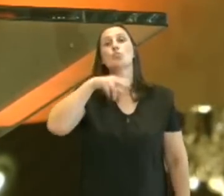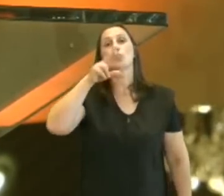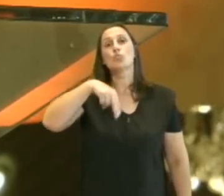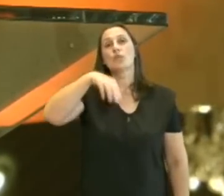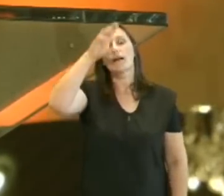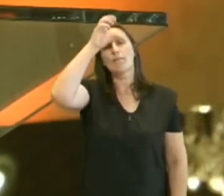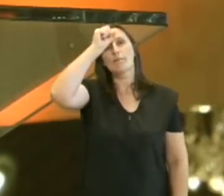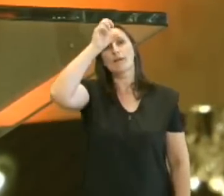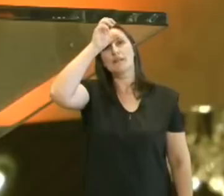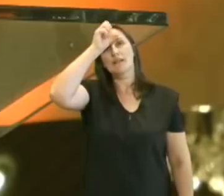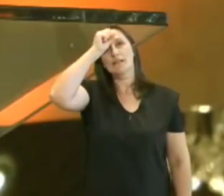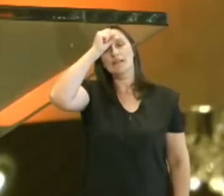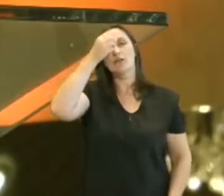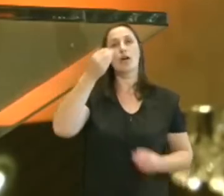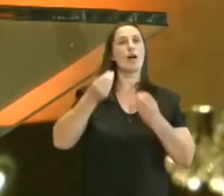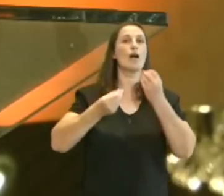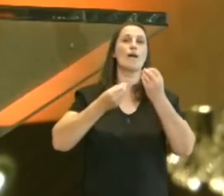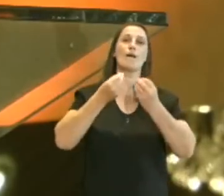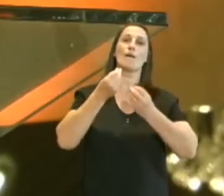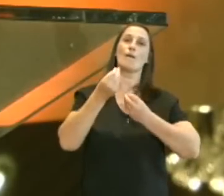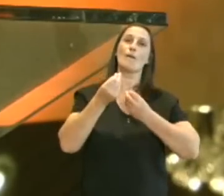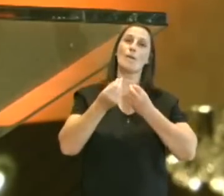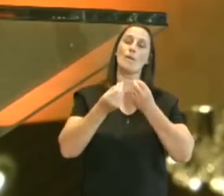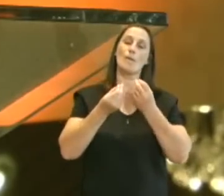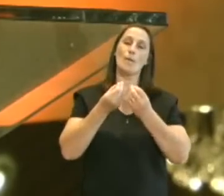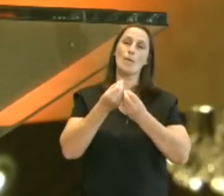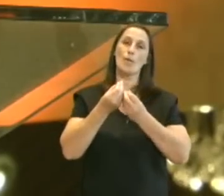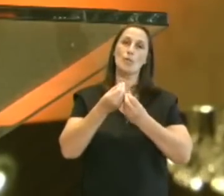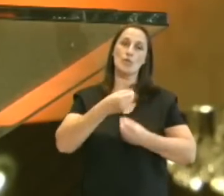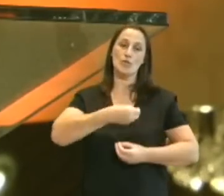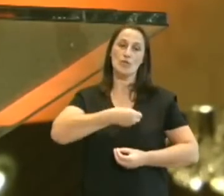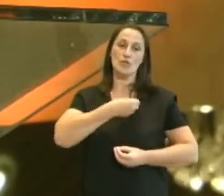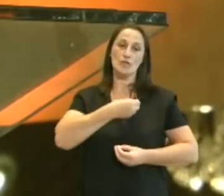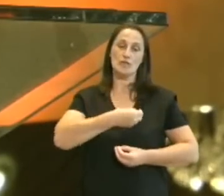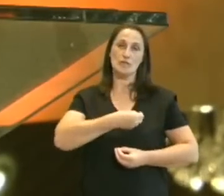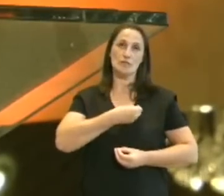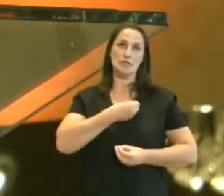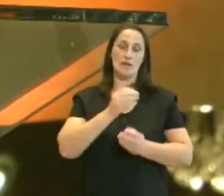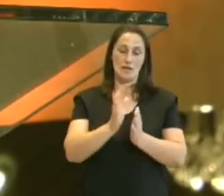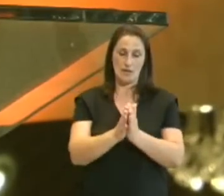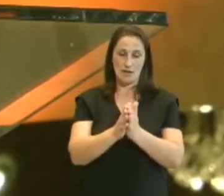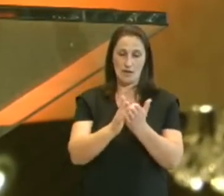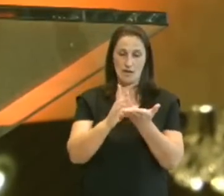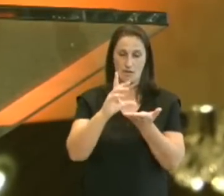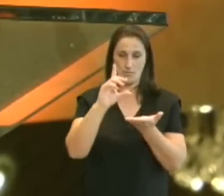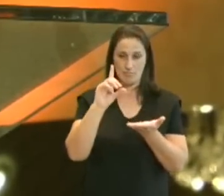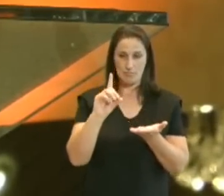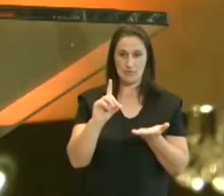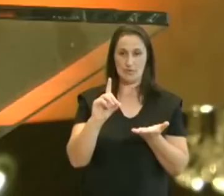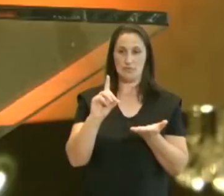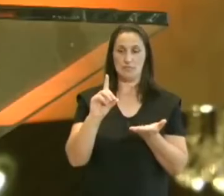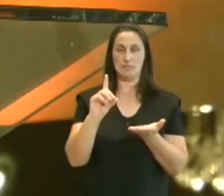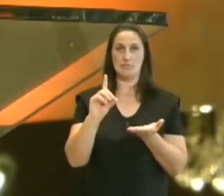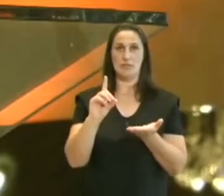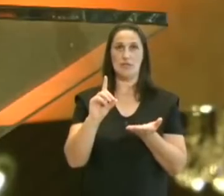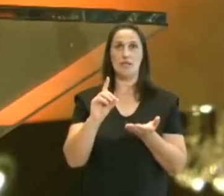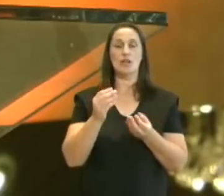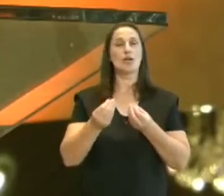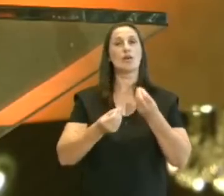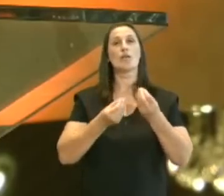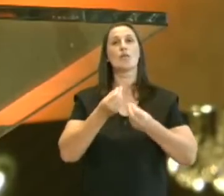a como lidar com a vida à luz da palavra, a como lidar com as